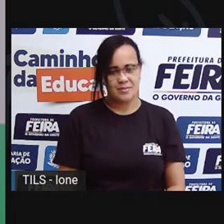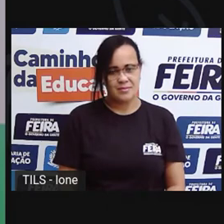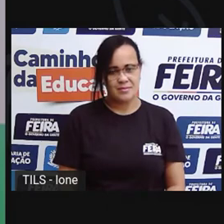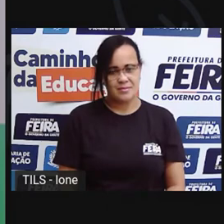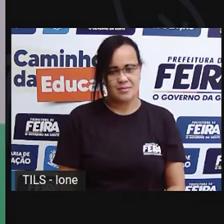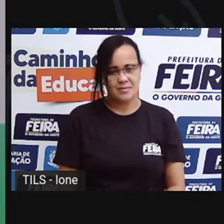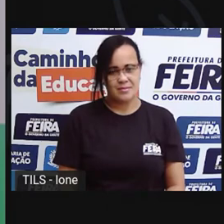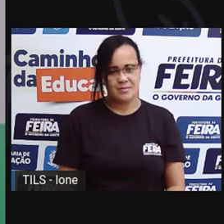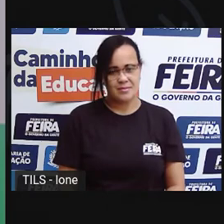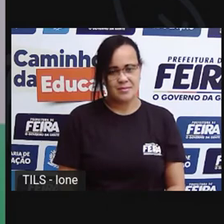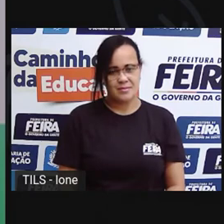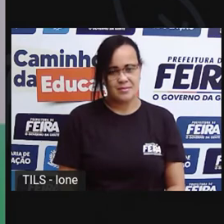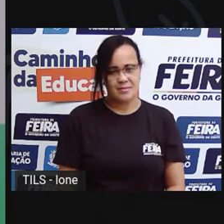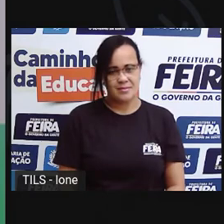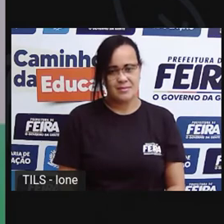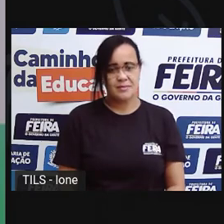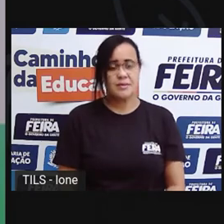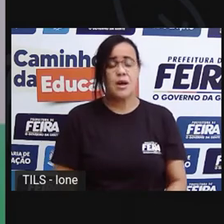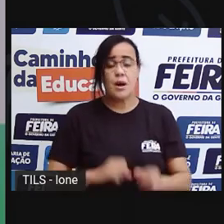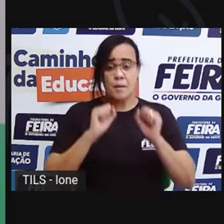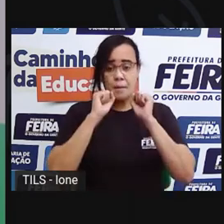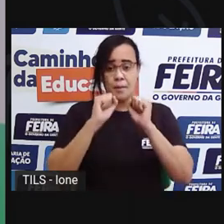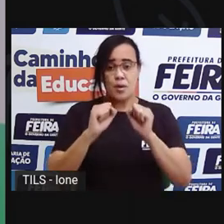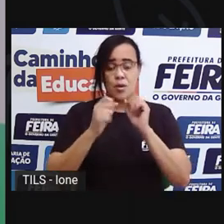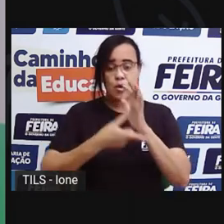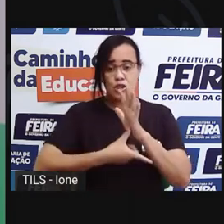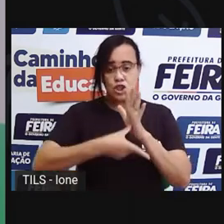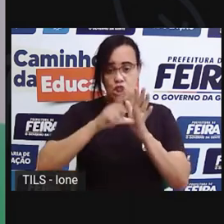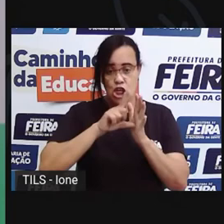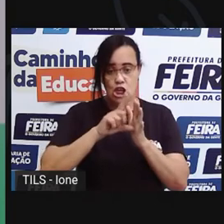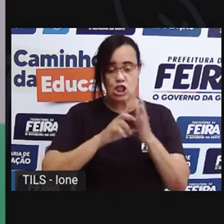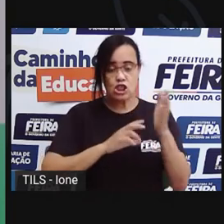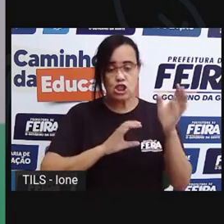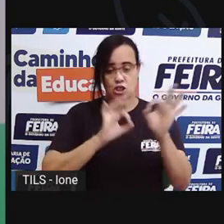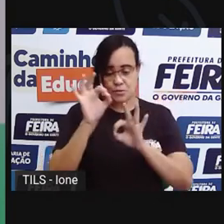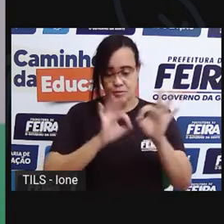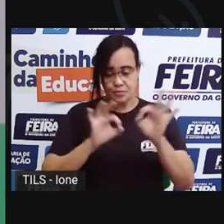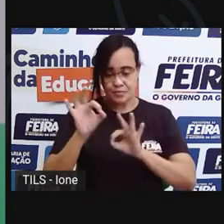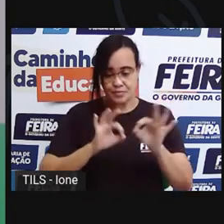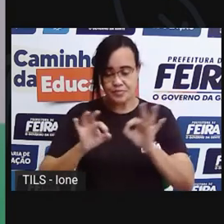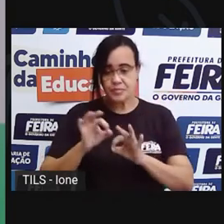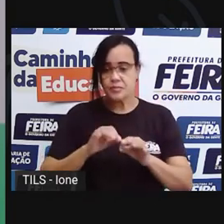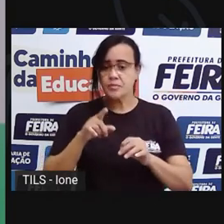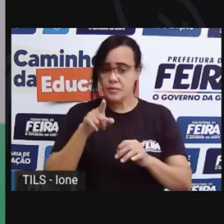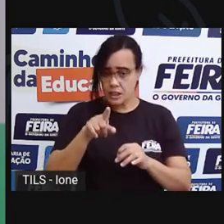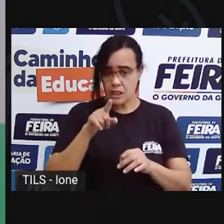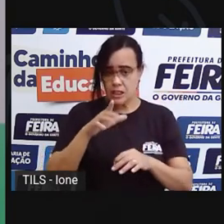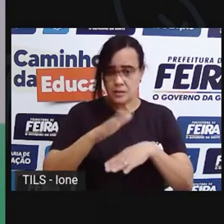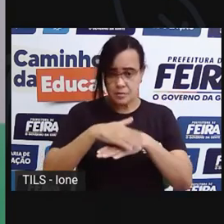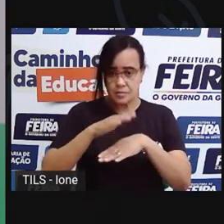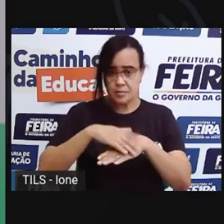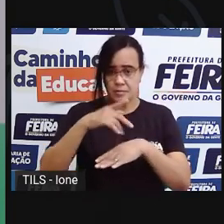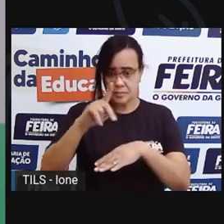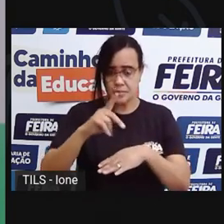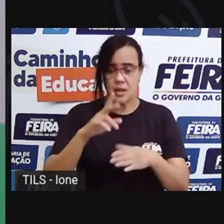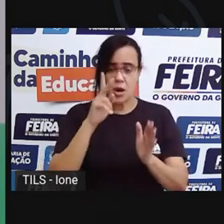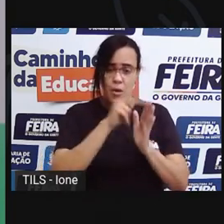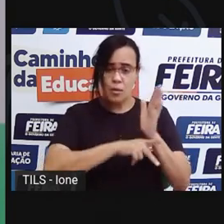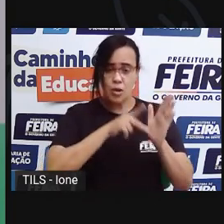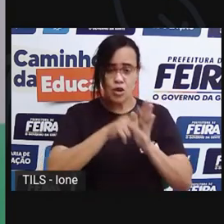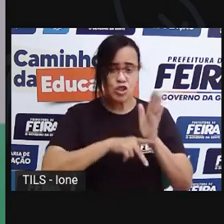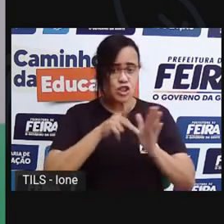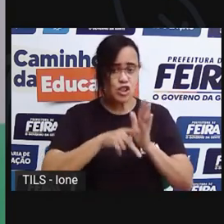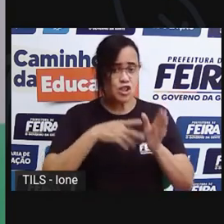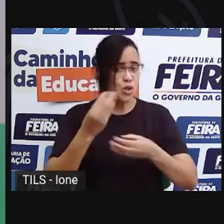Você pode, antes de decorar o seu binóculo, você pode fazer aí um projeto, né? O que é que eu quero fazer aqui